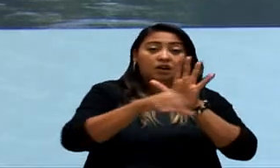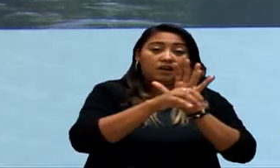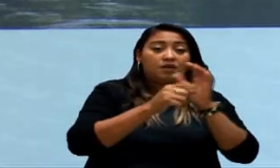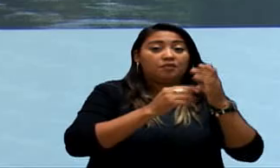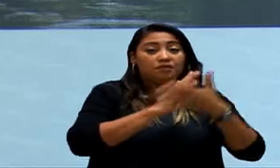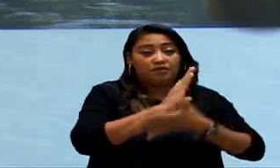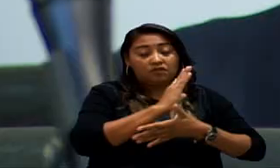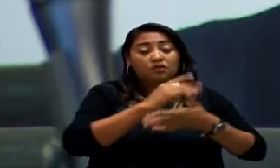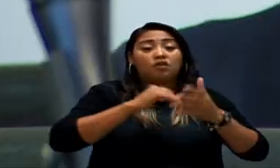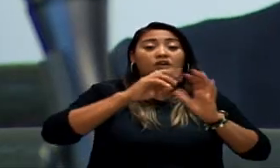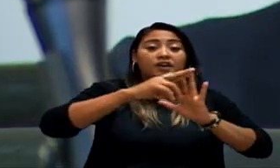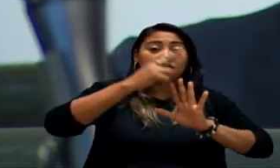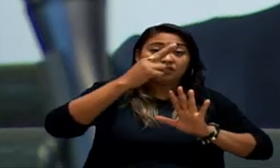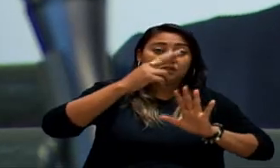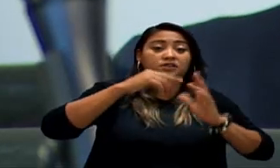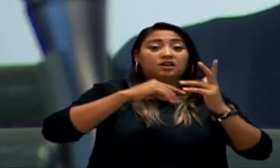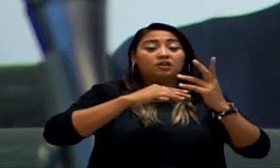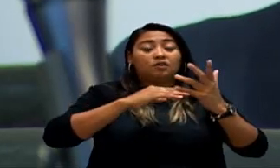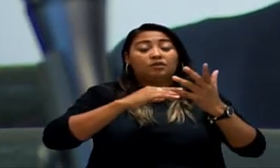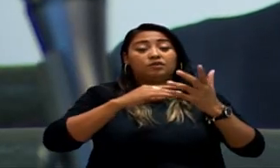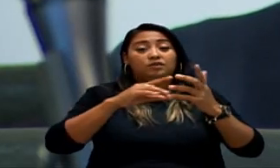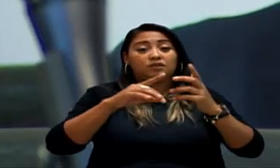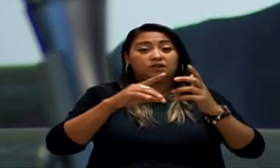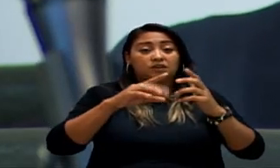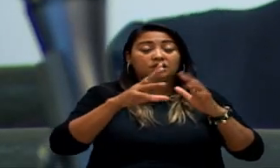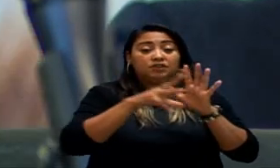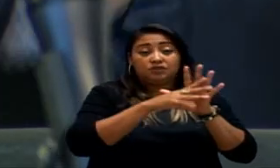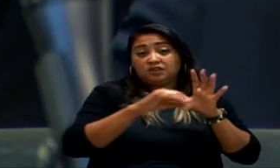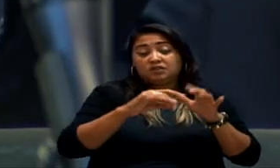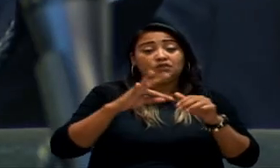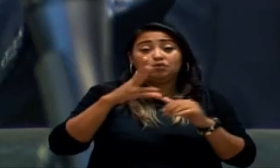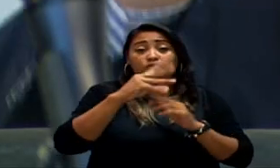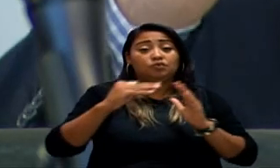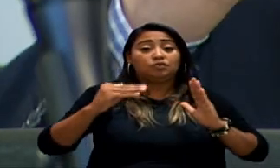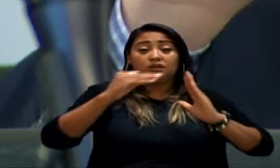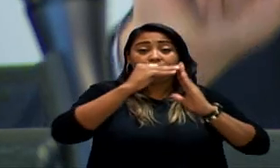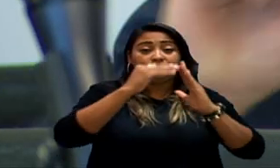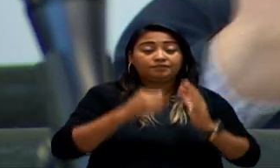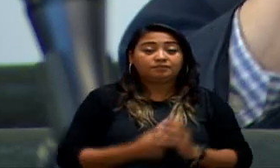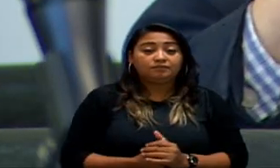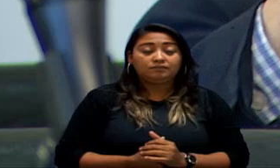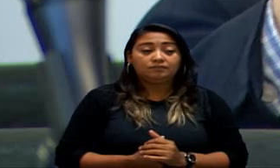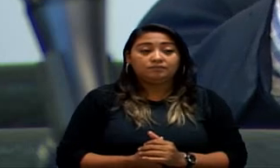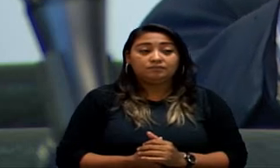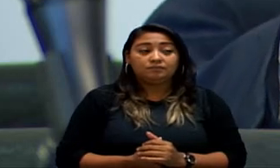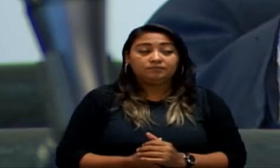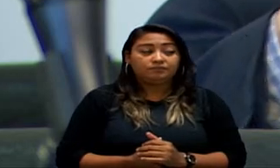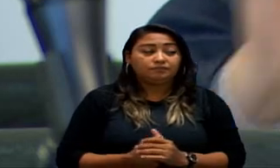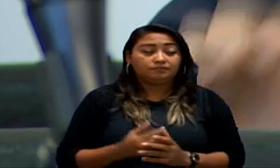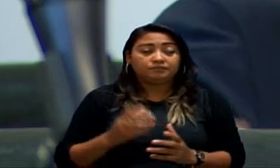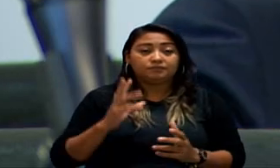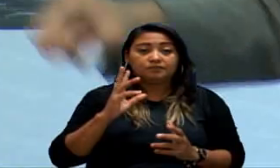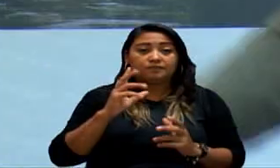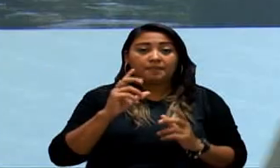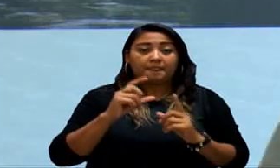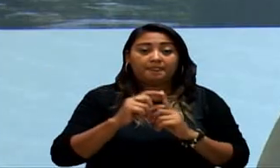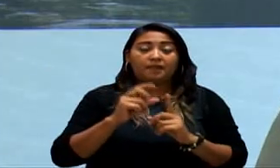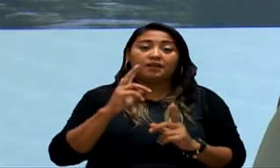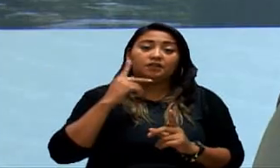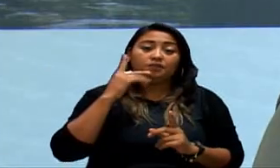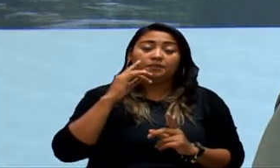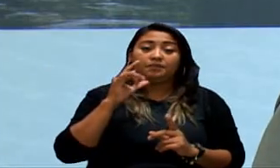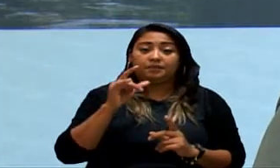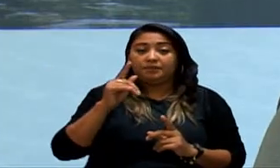aprovou, resoluções, indicações, está tudo lá. Uma parte para o vereador Pérez, presidente, por